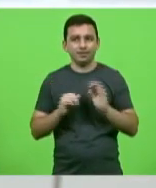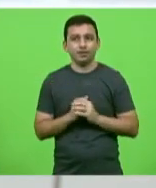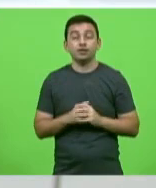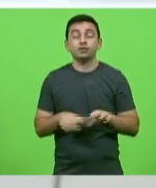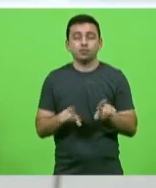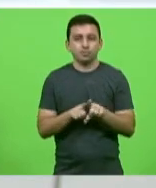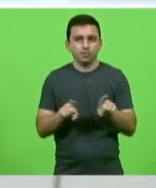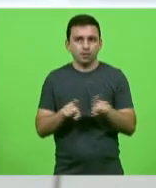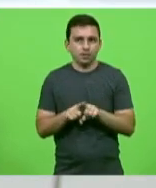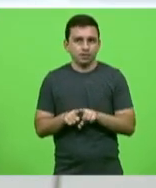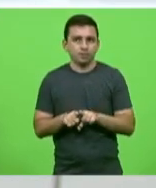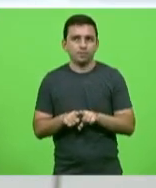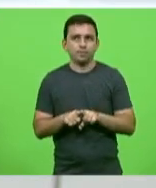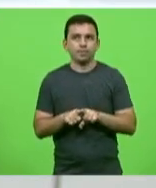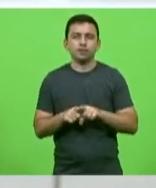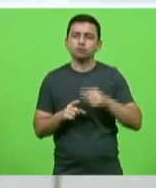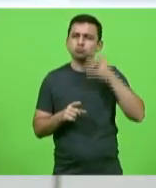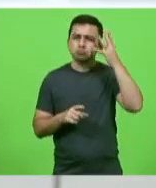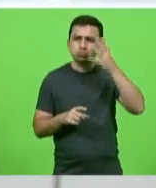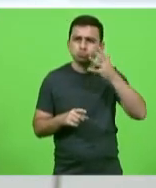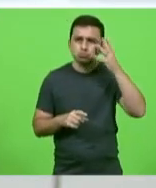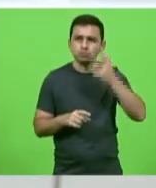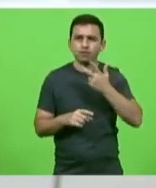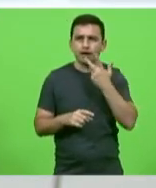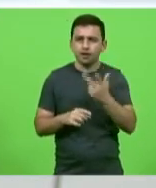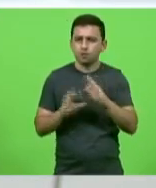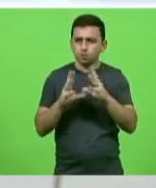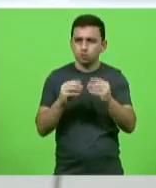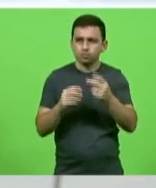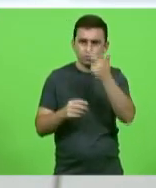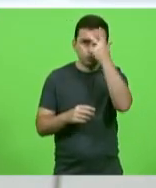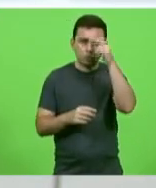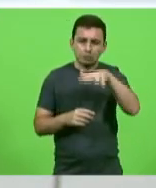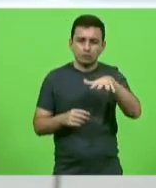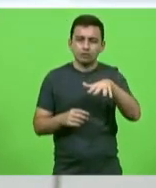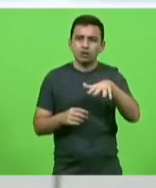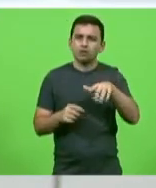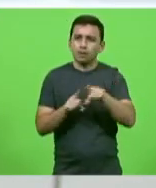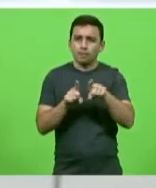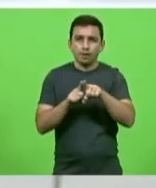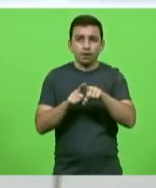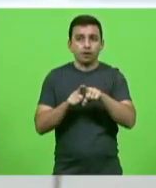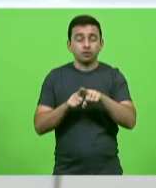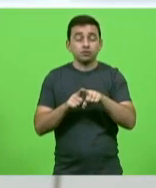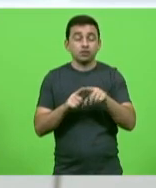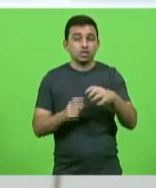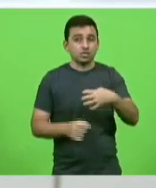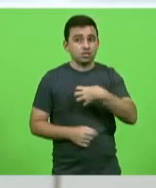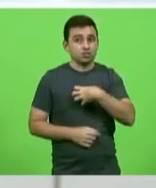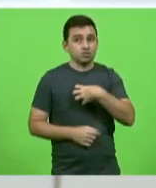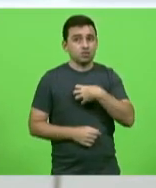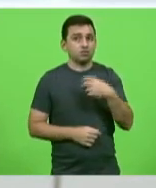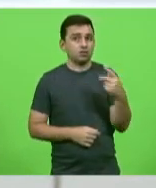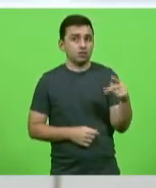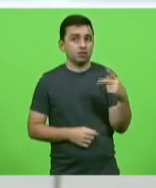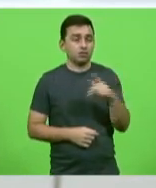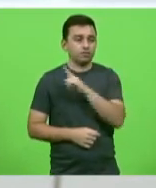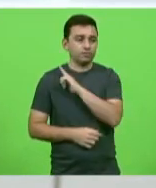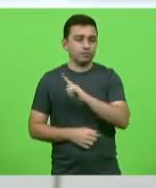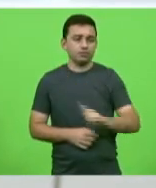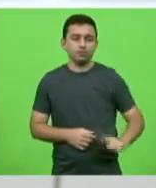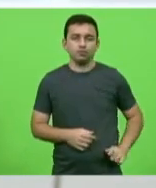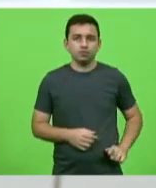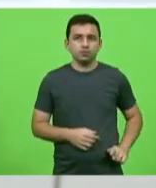nos depoentes assim como documentos e até mesmo a conduta do Senhor Governador e de seus subordinados indicam com